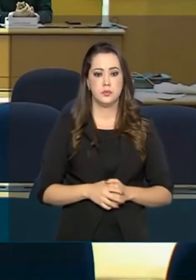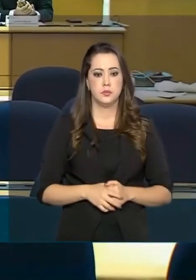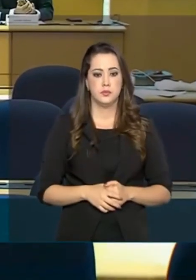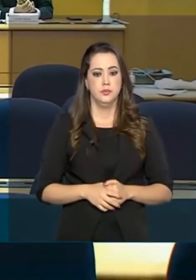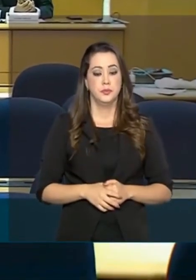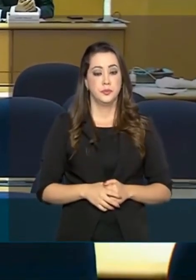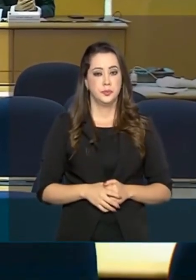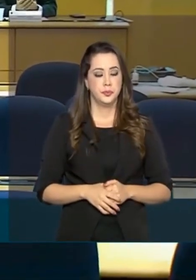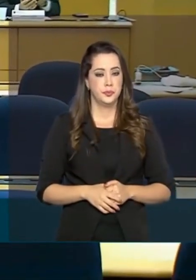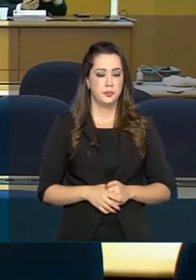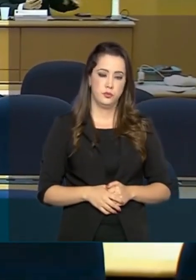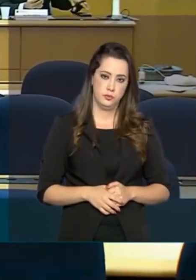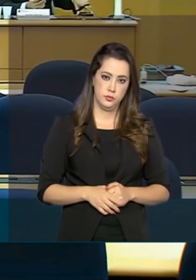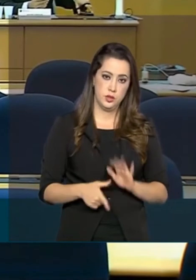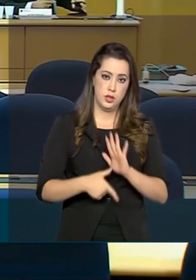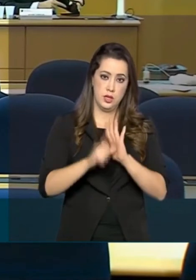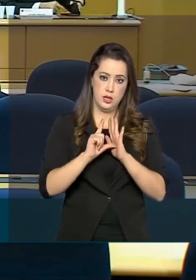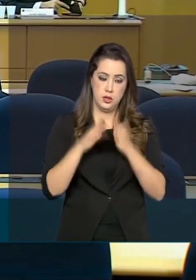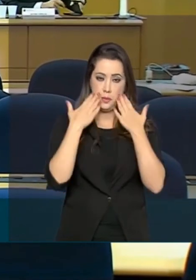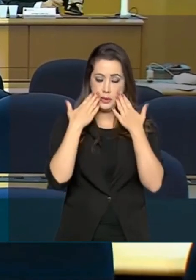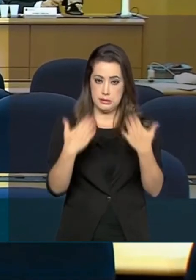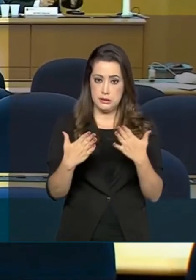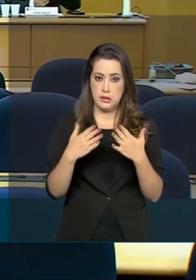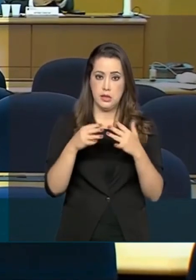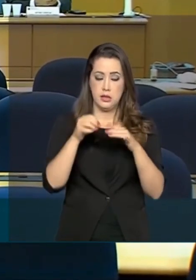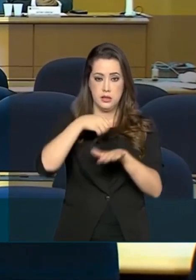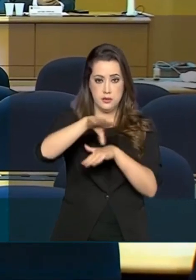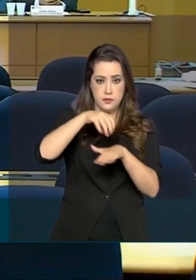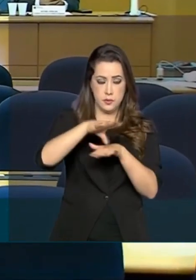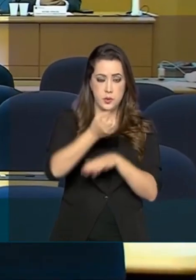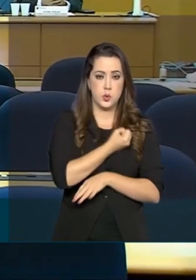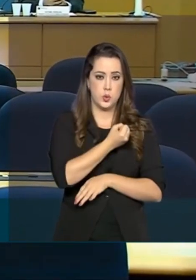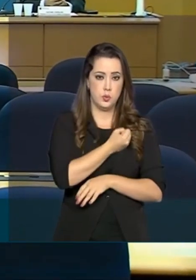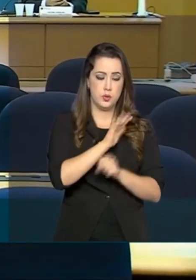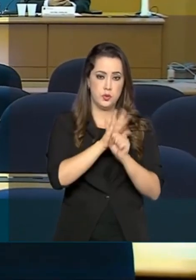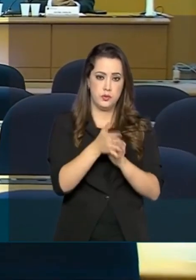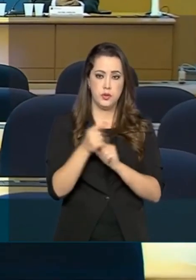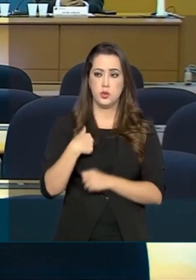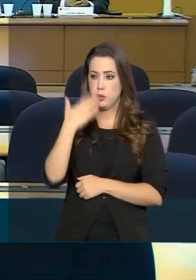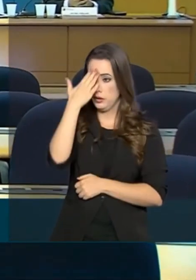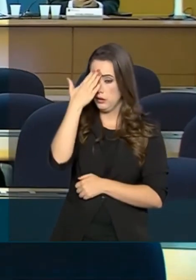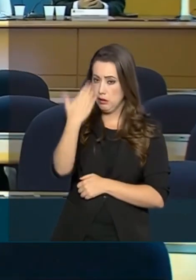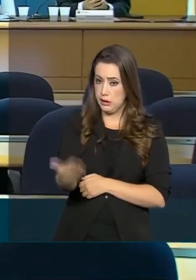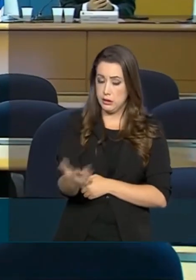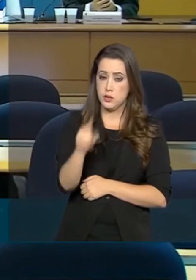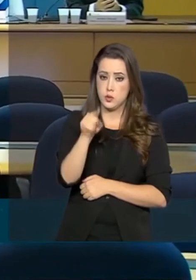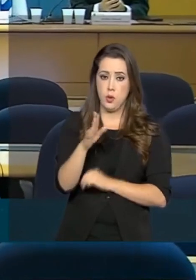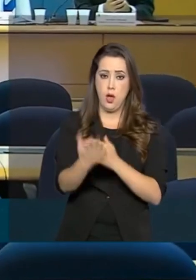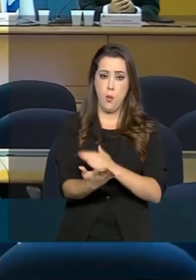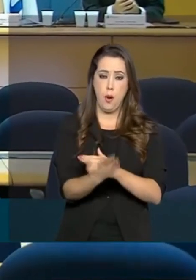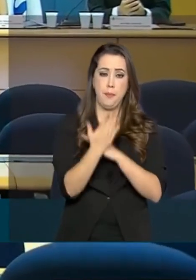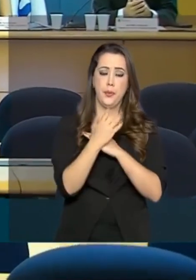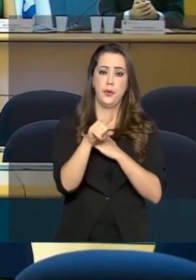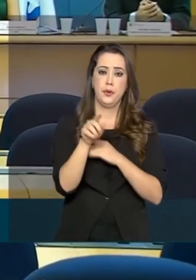passarmos para a apresentação do boletim epidemiológico, eu gostaria de agradecer a colaboração